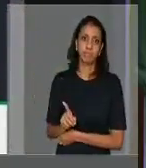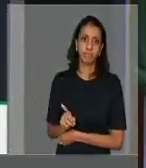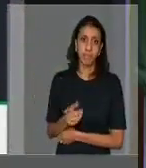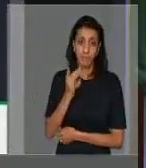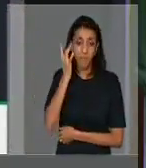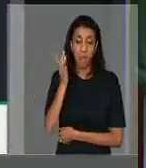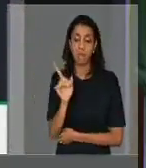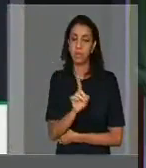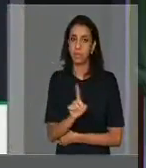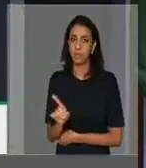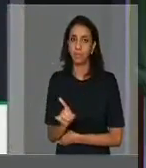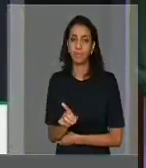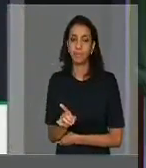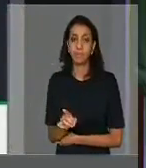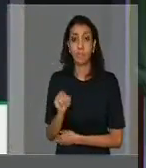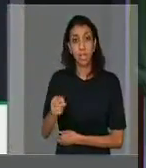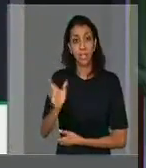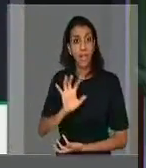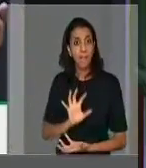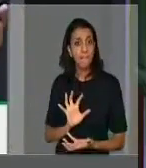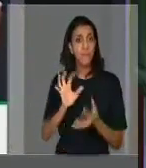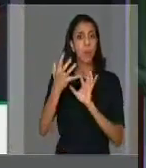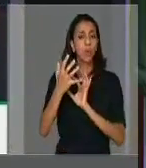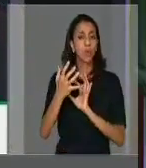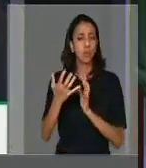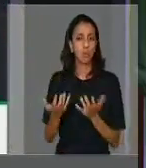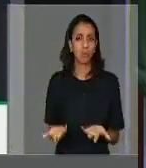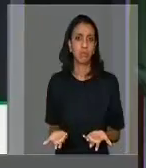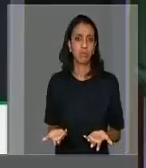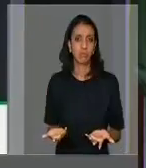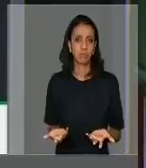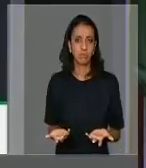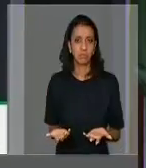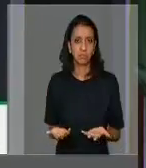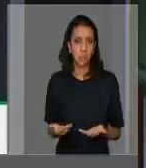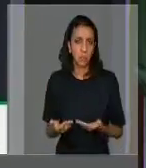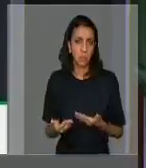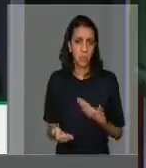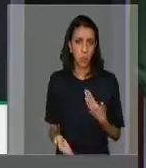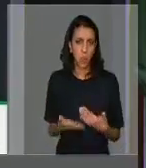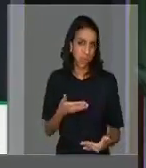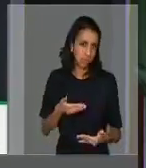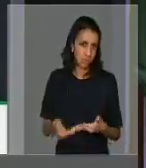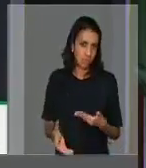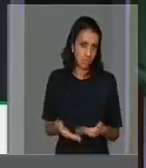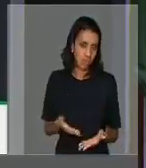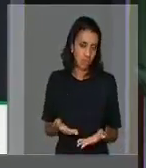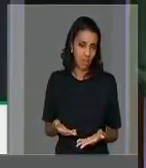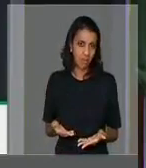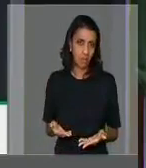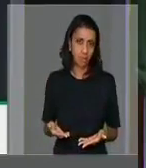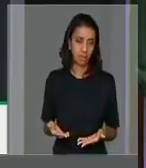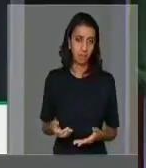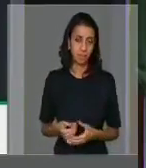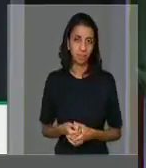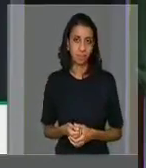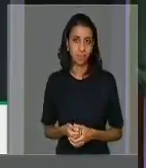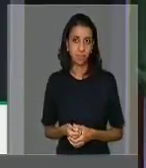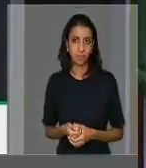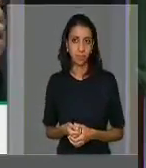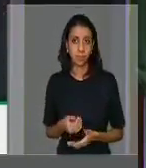Essa revolução, que como toda revolução também acabou